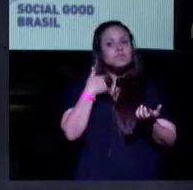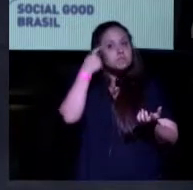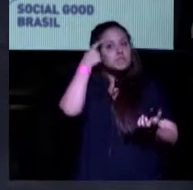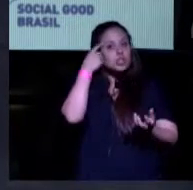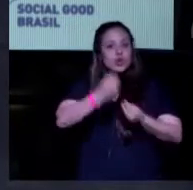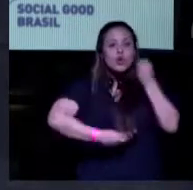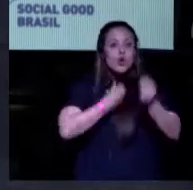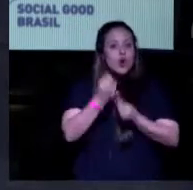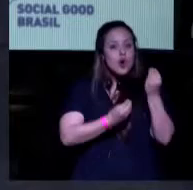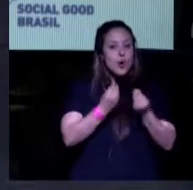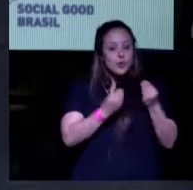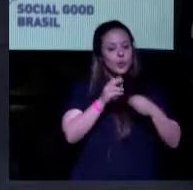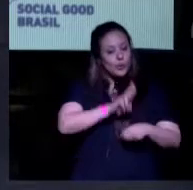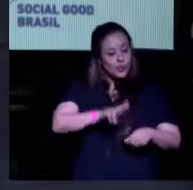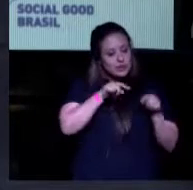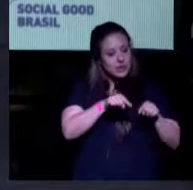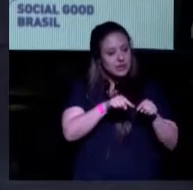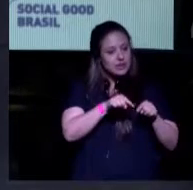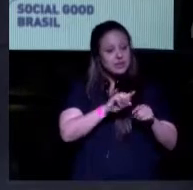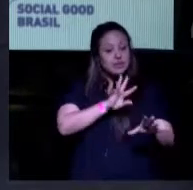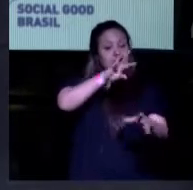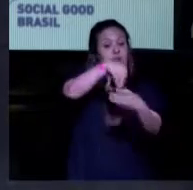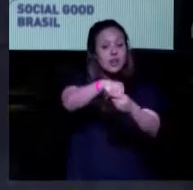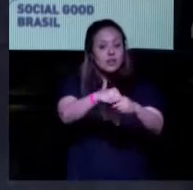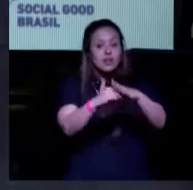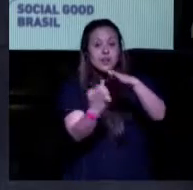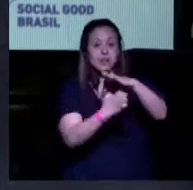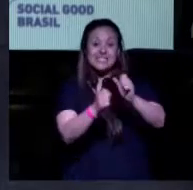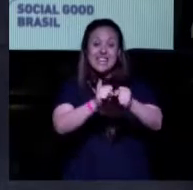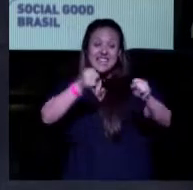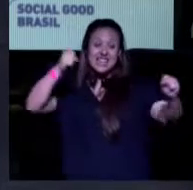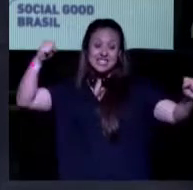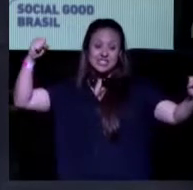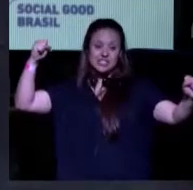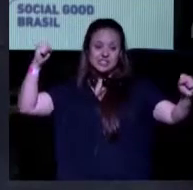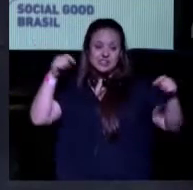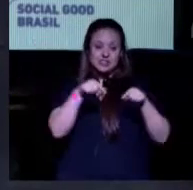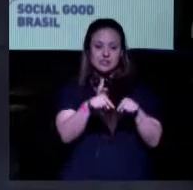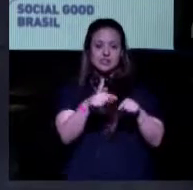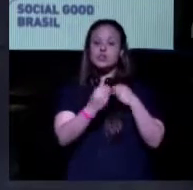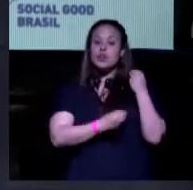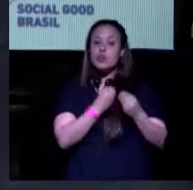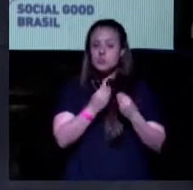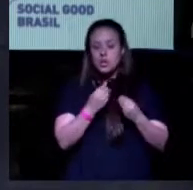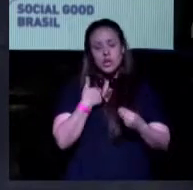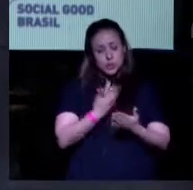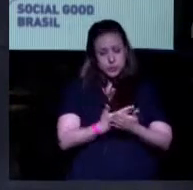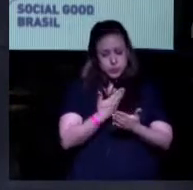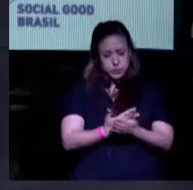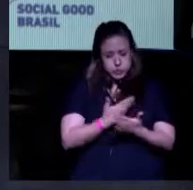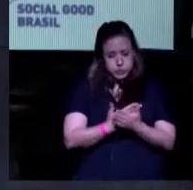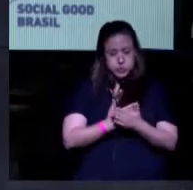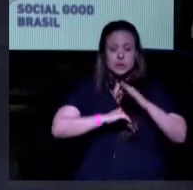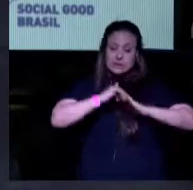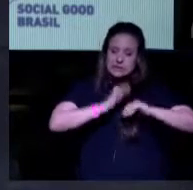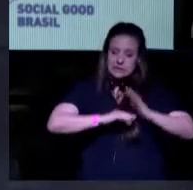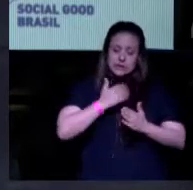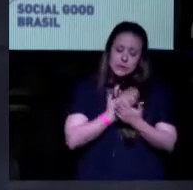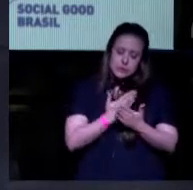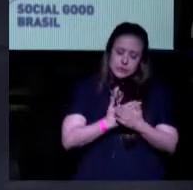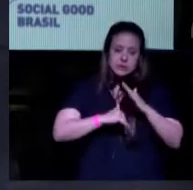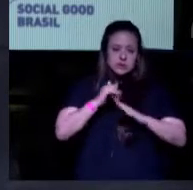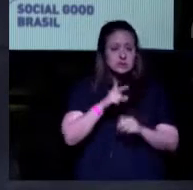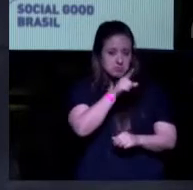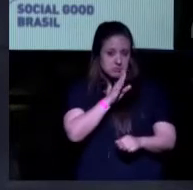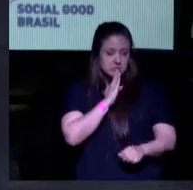grandes organizações nem aí pra mim é o que eu tenho trabalhado tem estudado muito e tenho praticado gostaria de perguntar aqui quem já ouviu falar ou